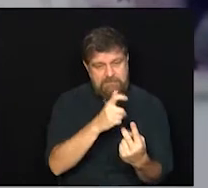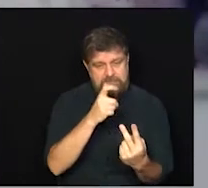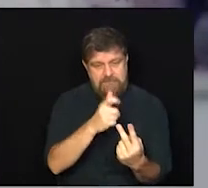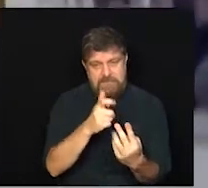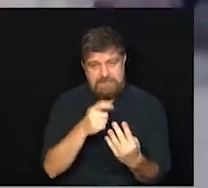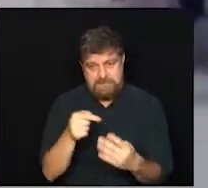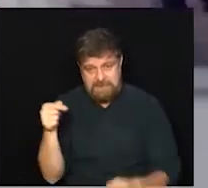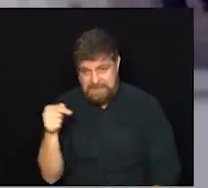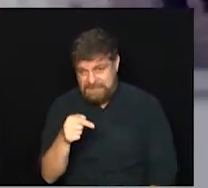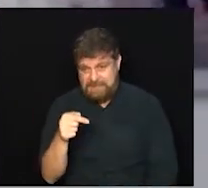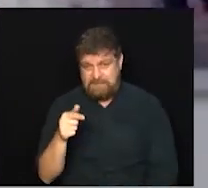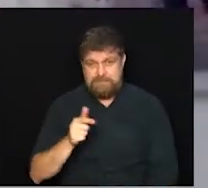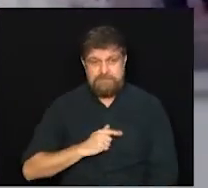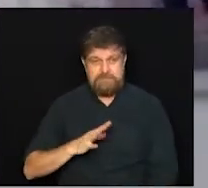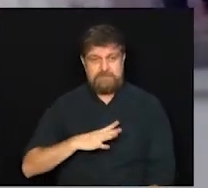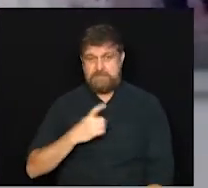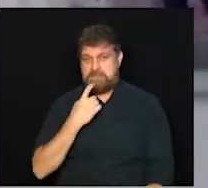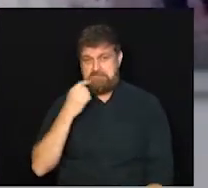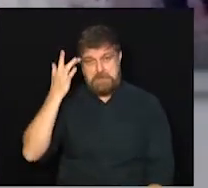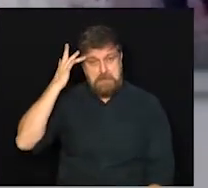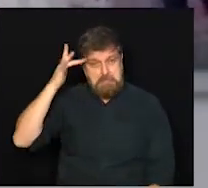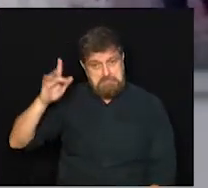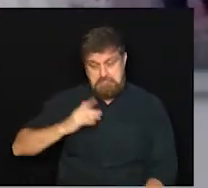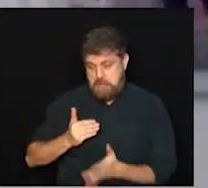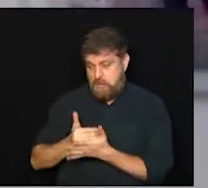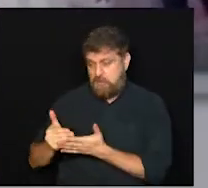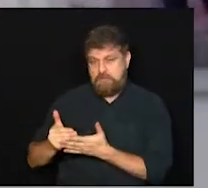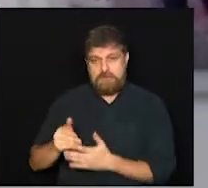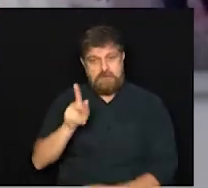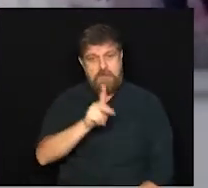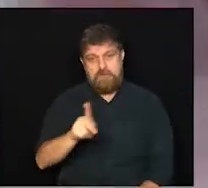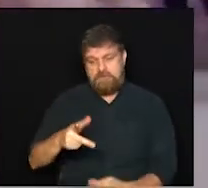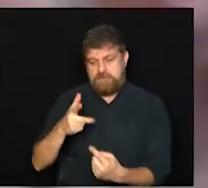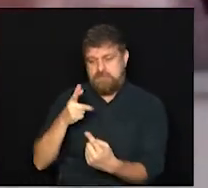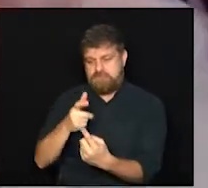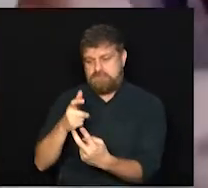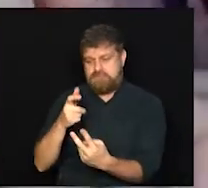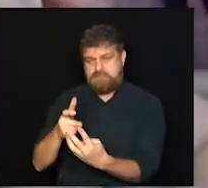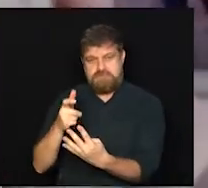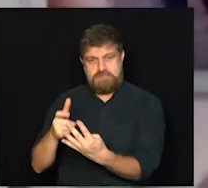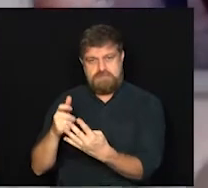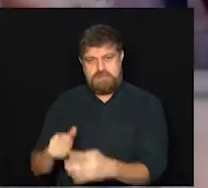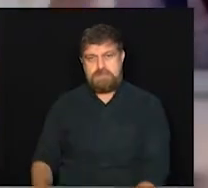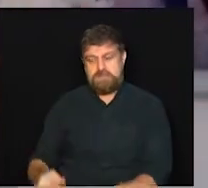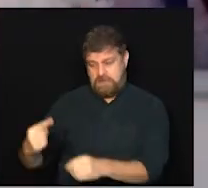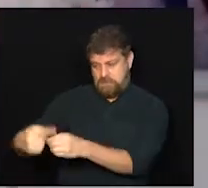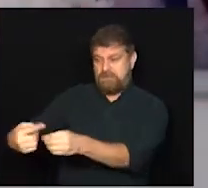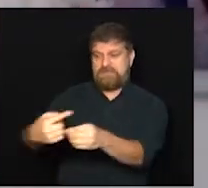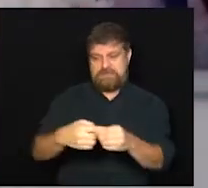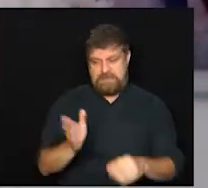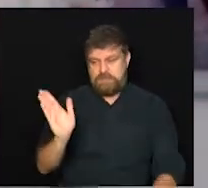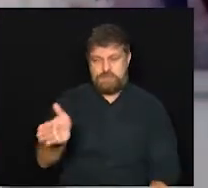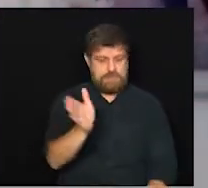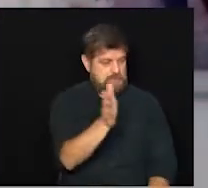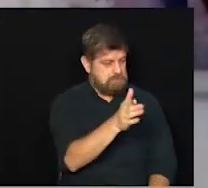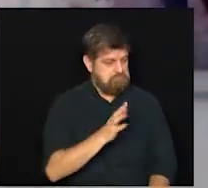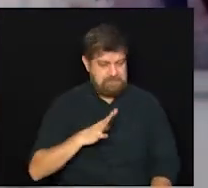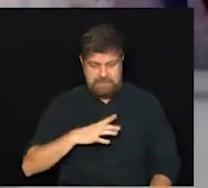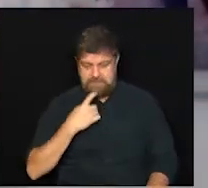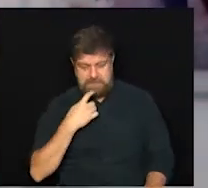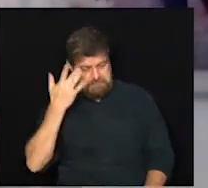pessoas logo. Eu não sei se em Campinas já começou a vacinação dos professores, eu vi que nas outras cidades já começou, mas não ouvi Campinas.